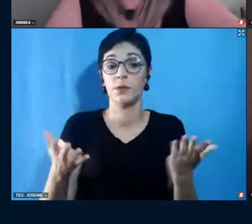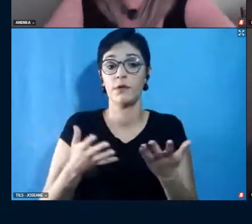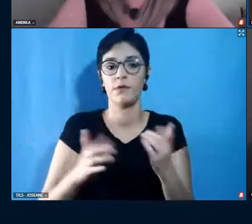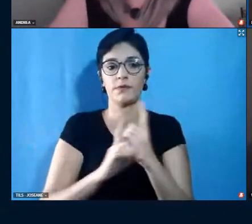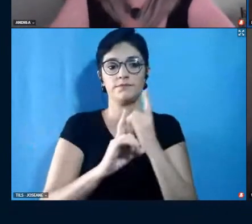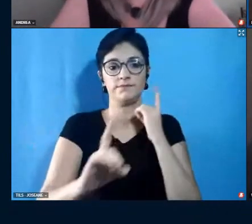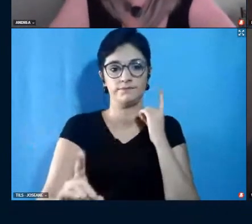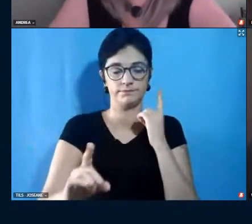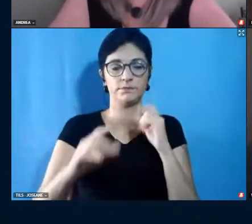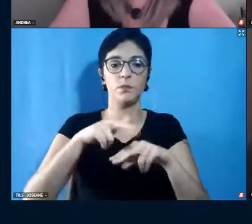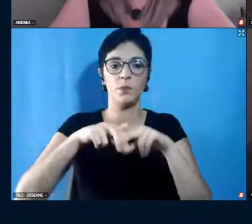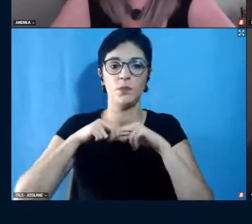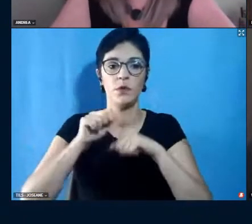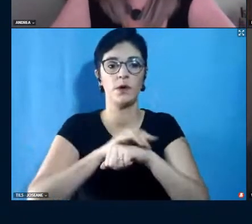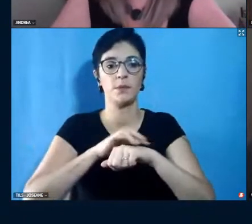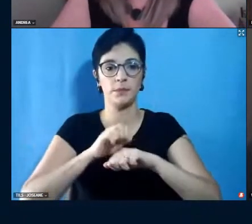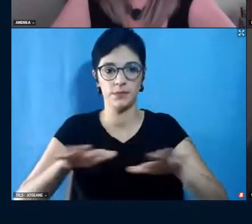Muito obrigado.